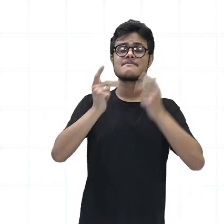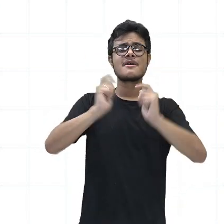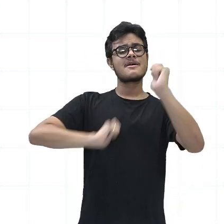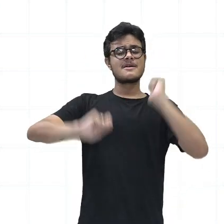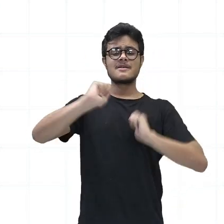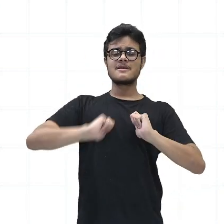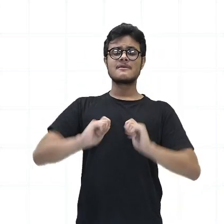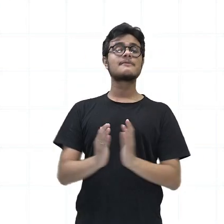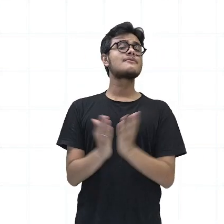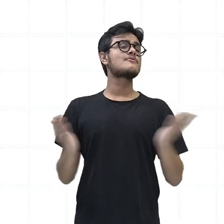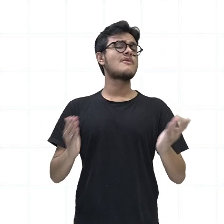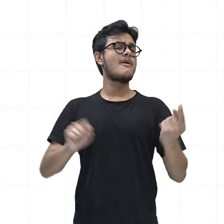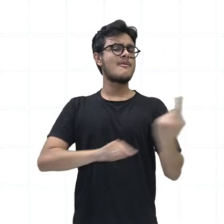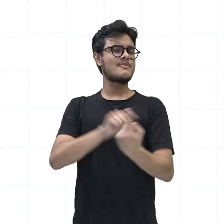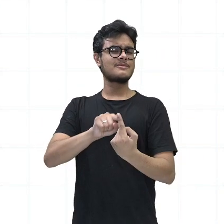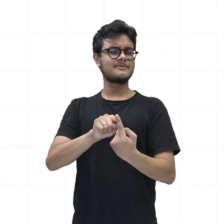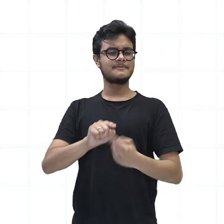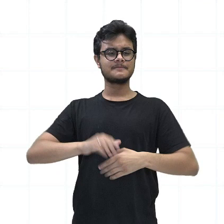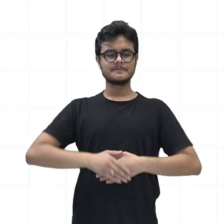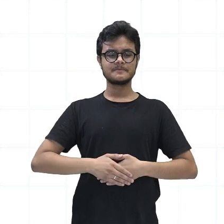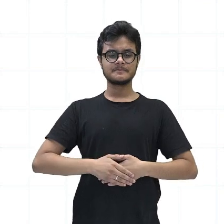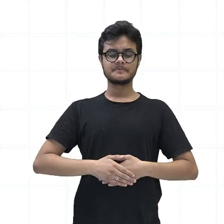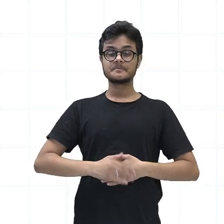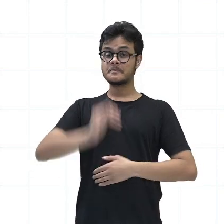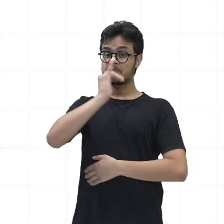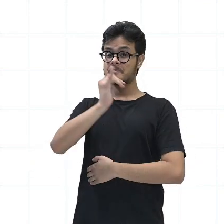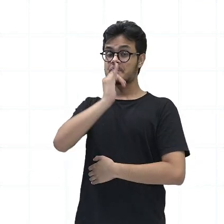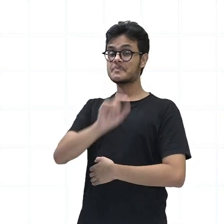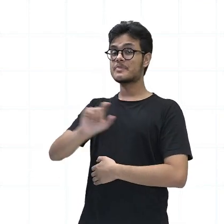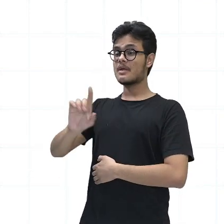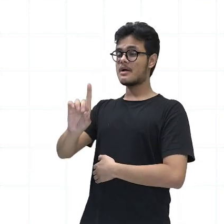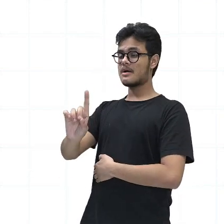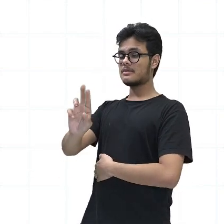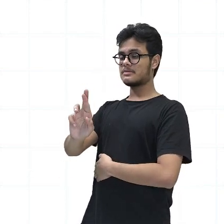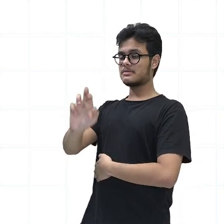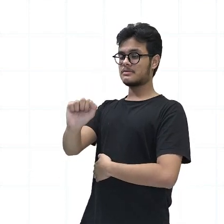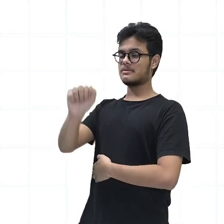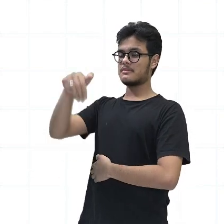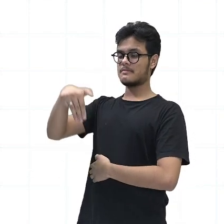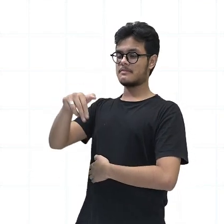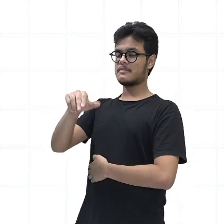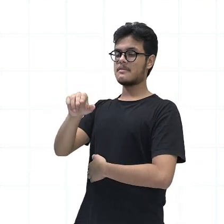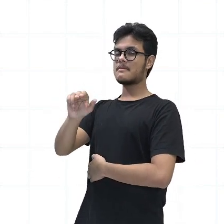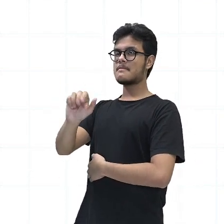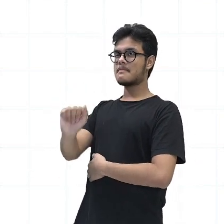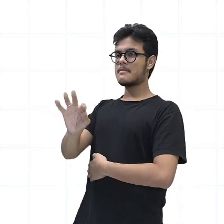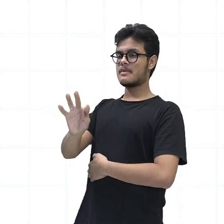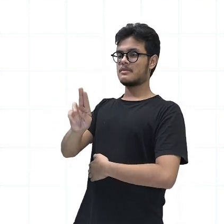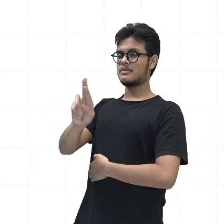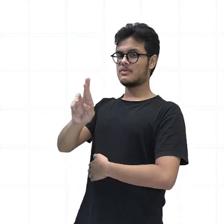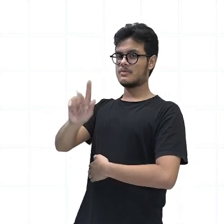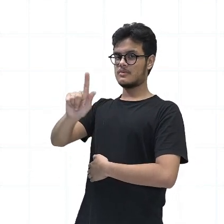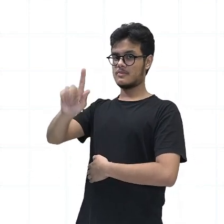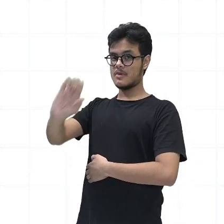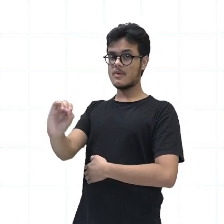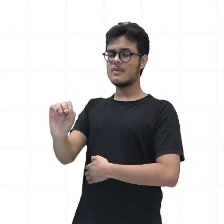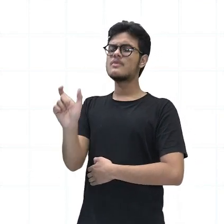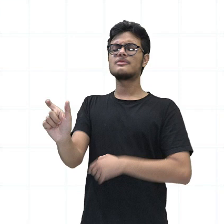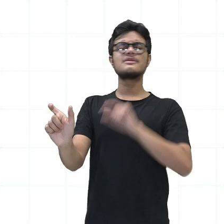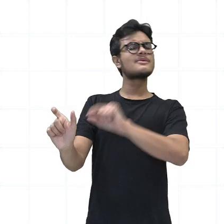do dramaturgo. Quem é o dramaturgo? É quem escreve a história, né? O enredo